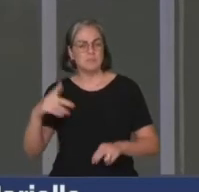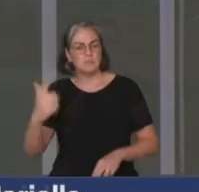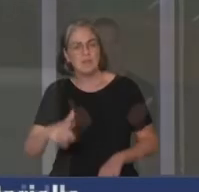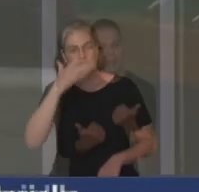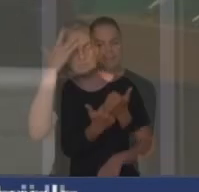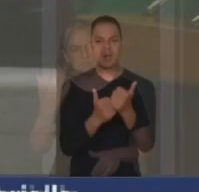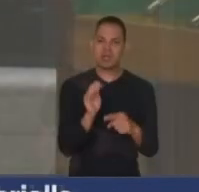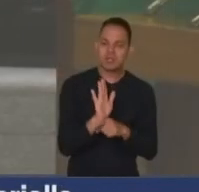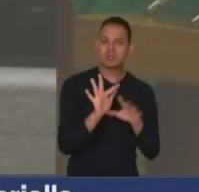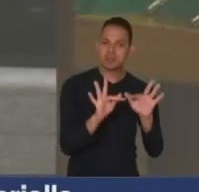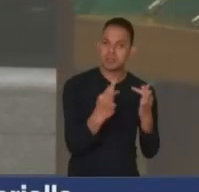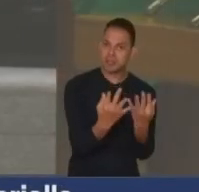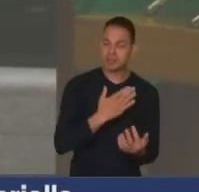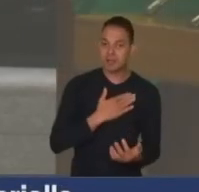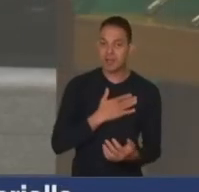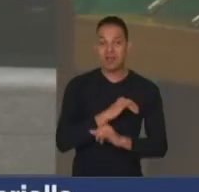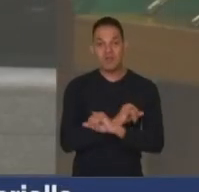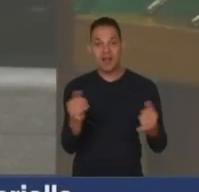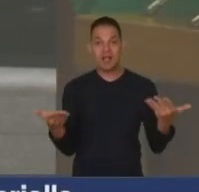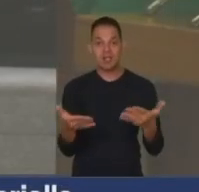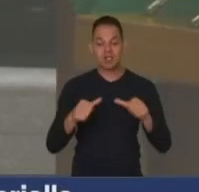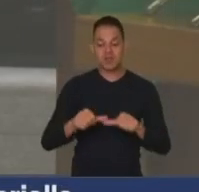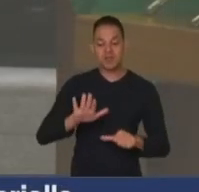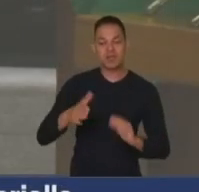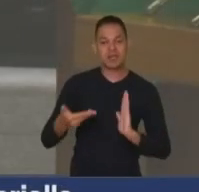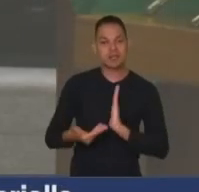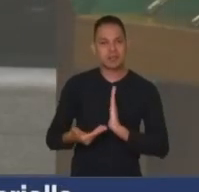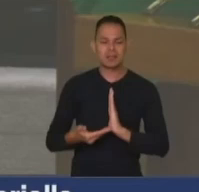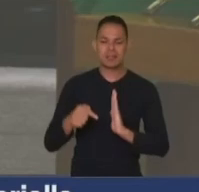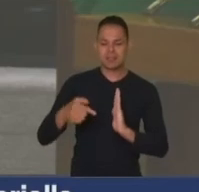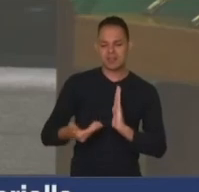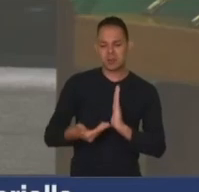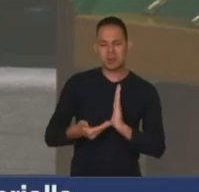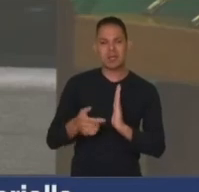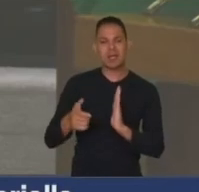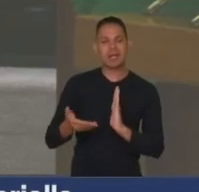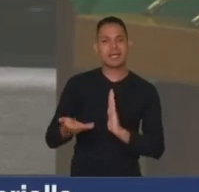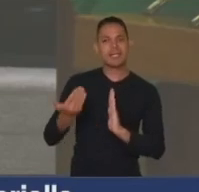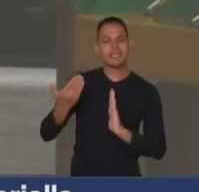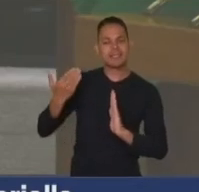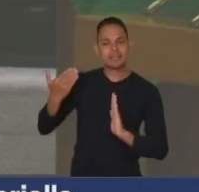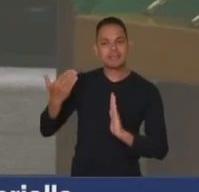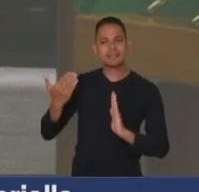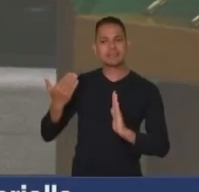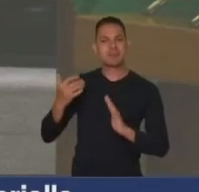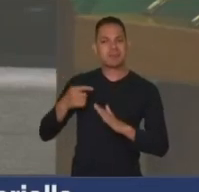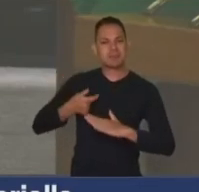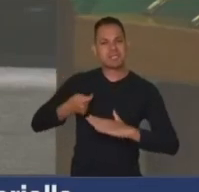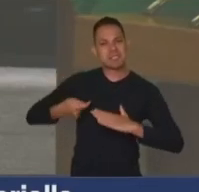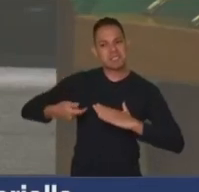que são. E estar aqui nessa casa, casa essa que já foi lugar de muita fake news e